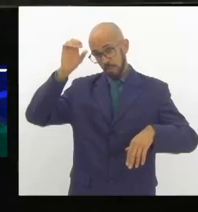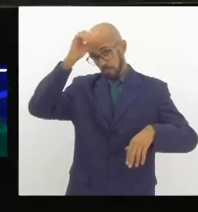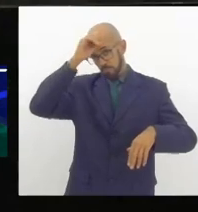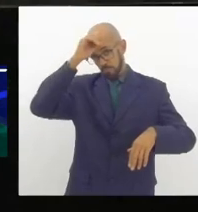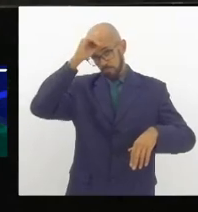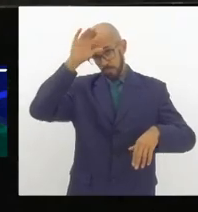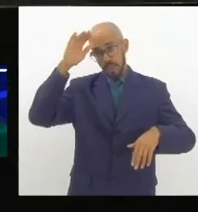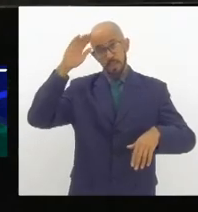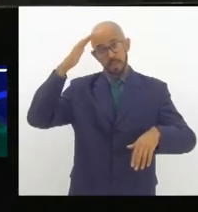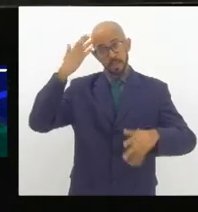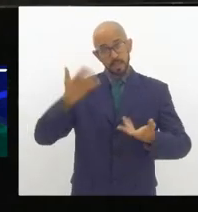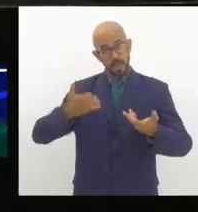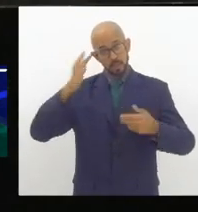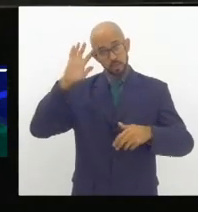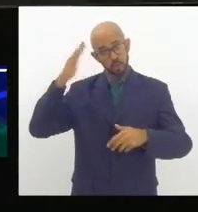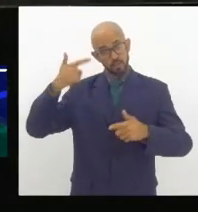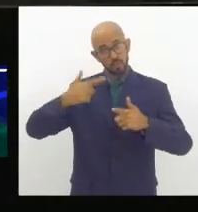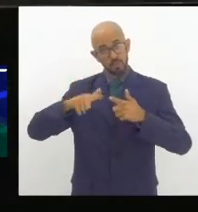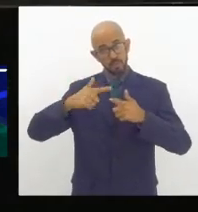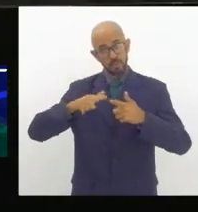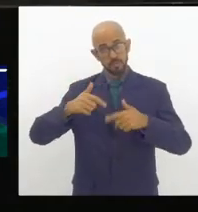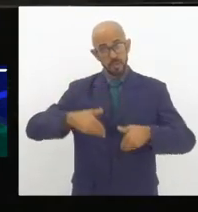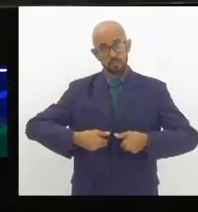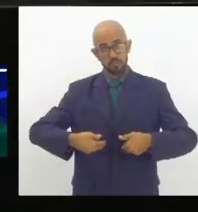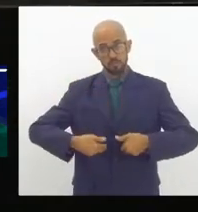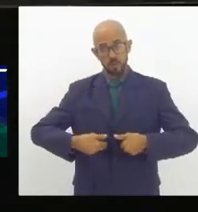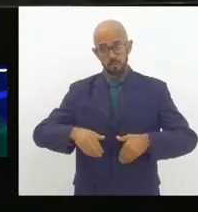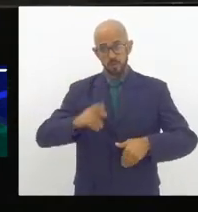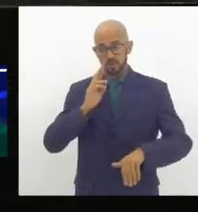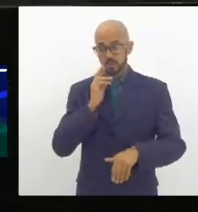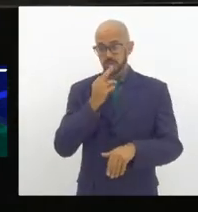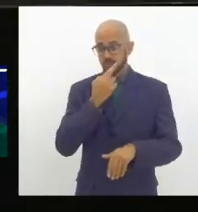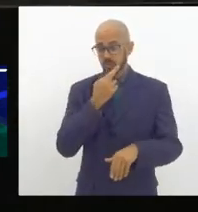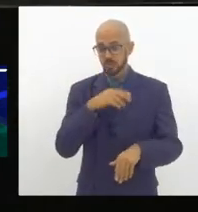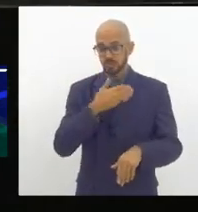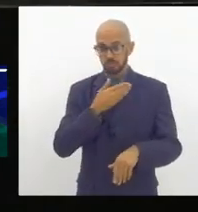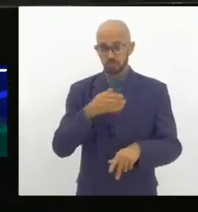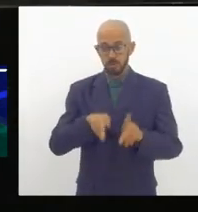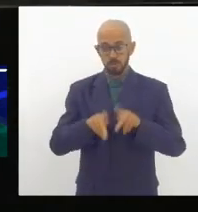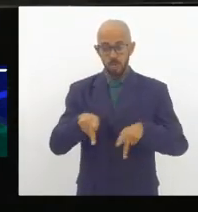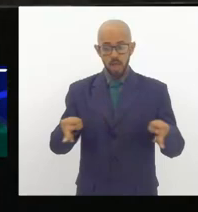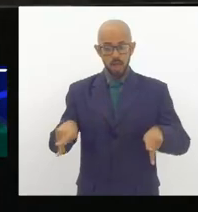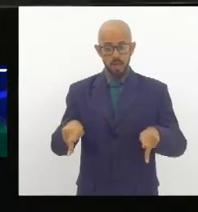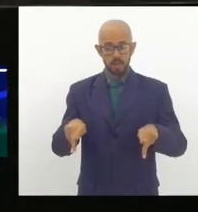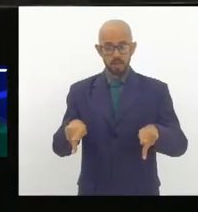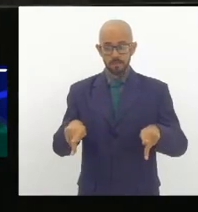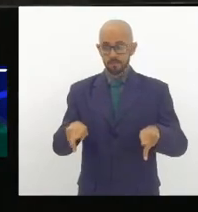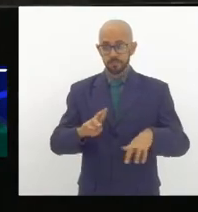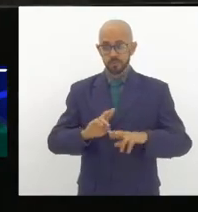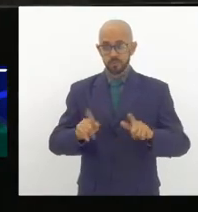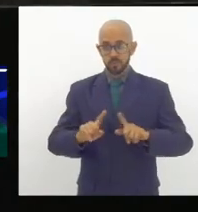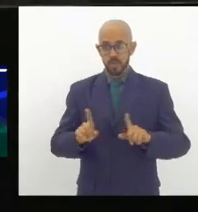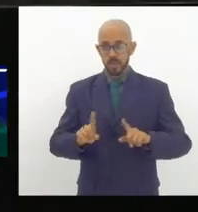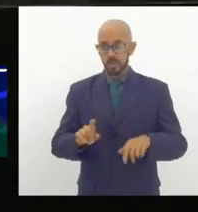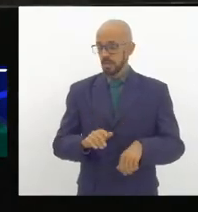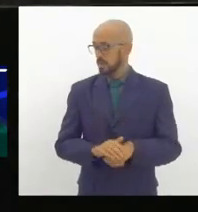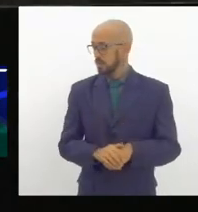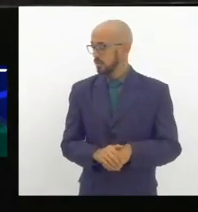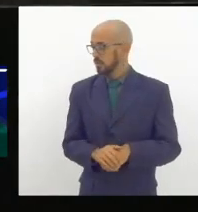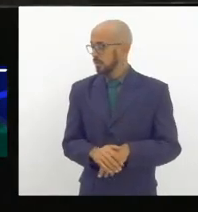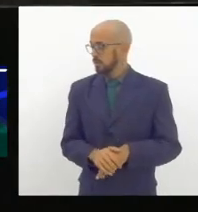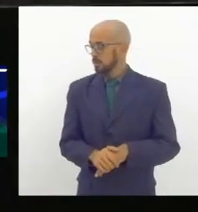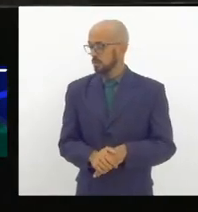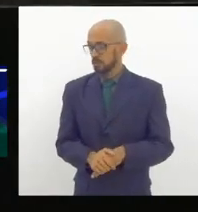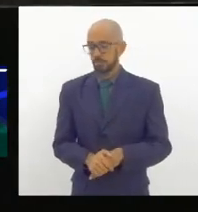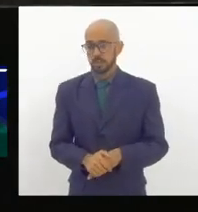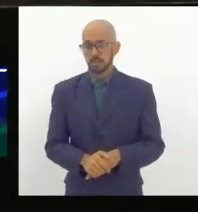o problema da fome o restaurante popular não é não ele vai resolver o problema da fome da miséria nosso estado com geração de emprego